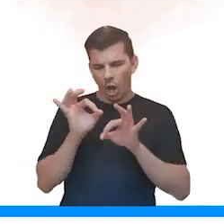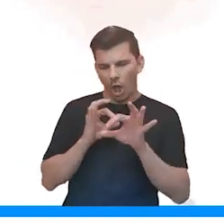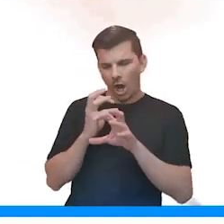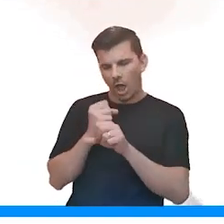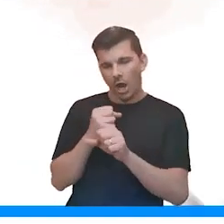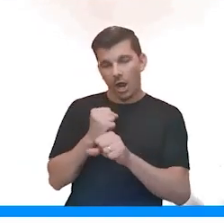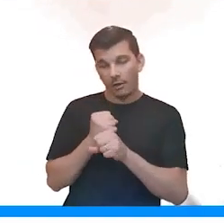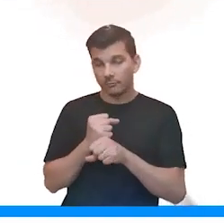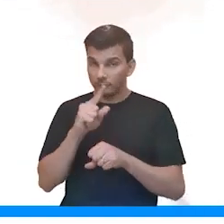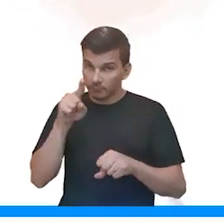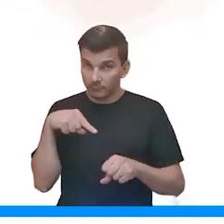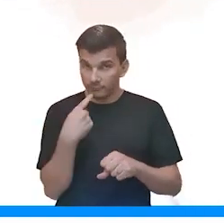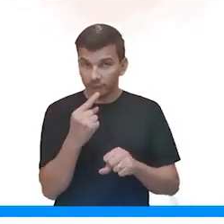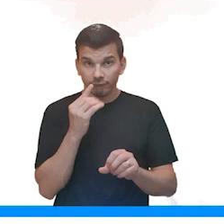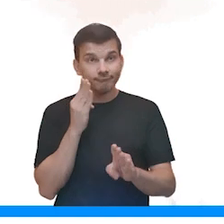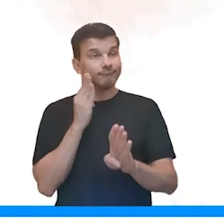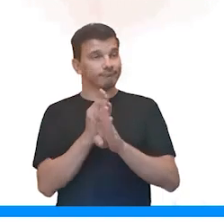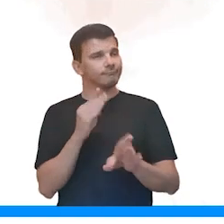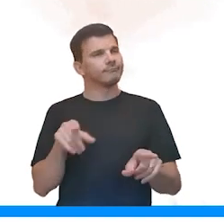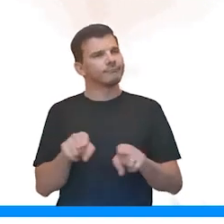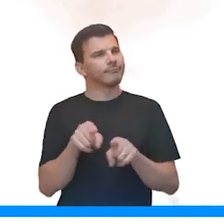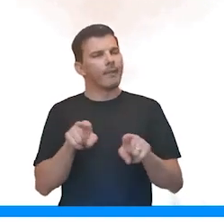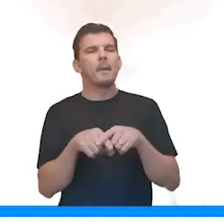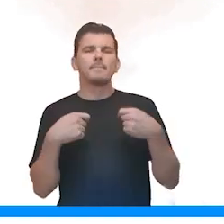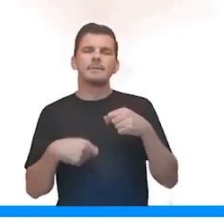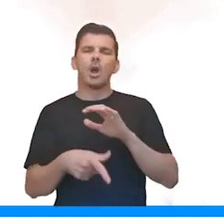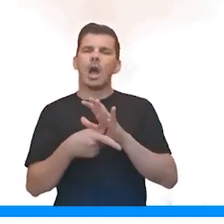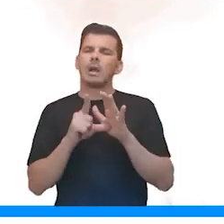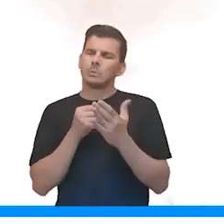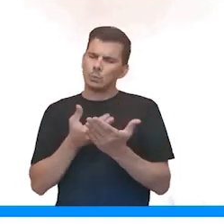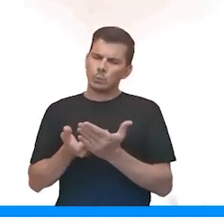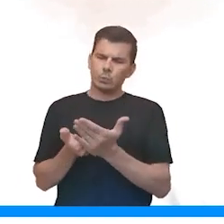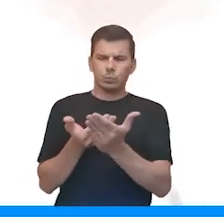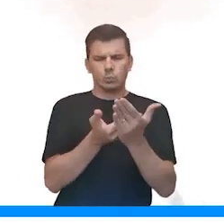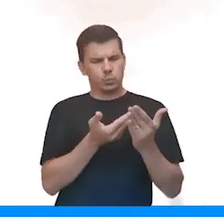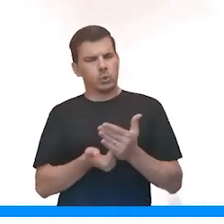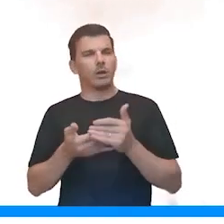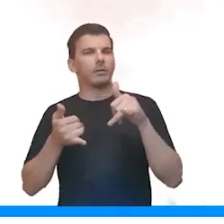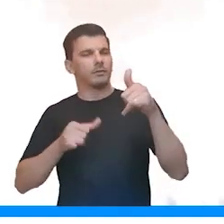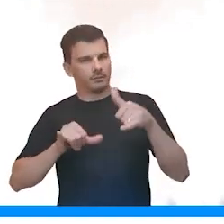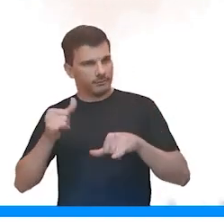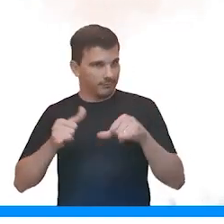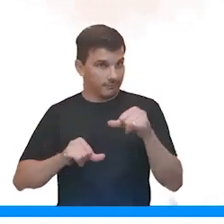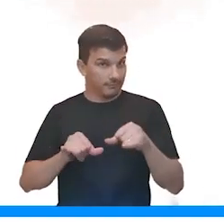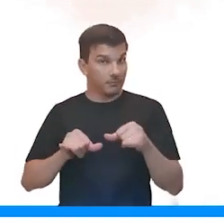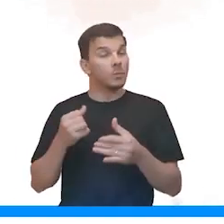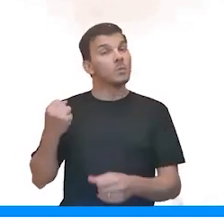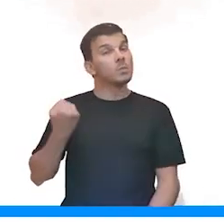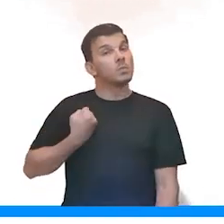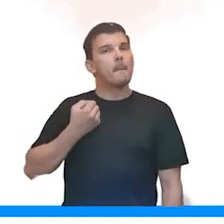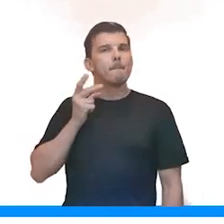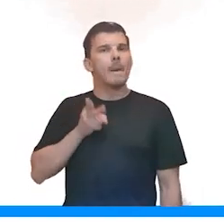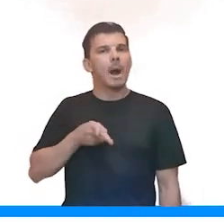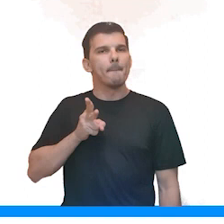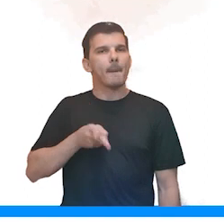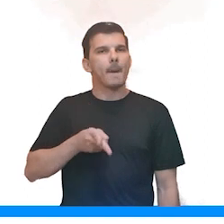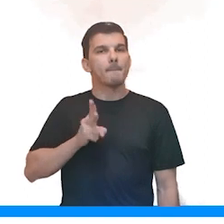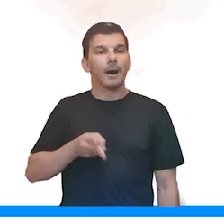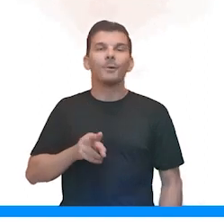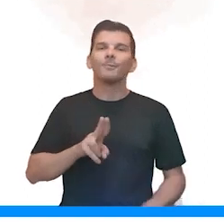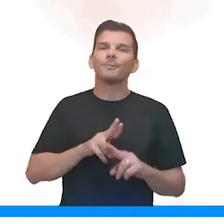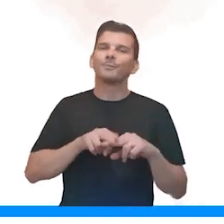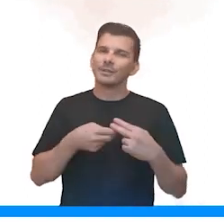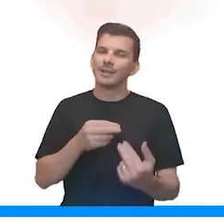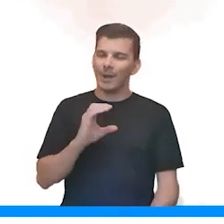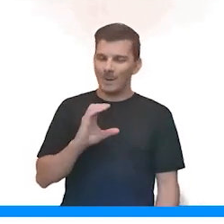tá? É um número que ele acerta os cálculos, que foi descoberto também a partir de muita análise. E ele é